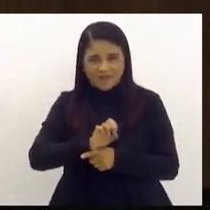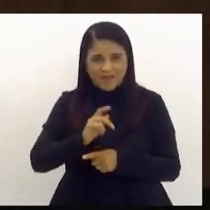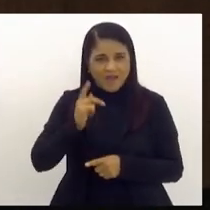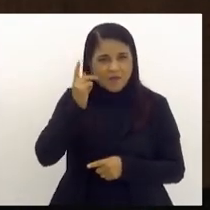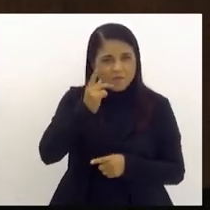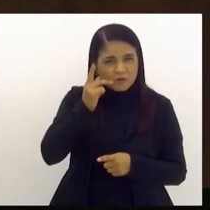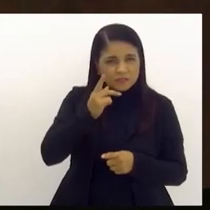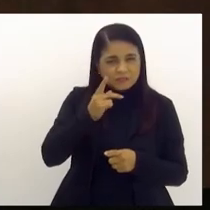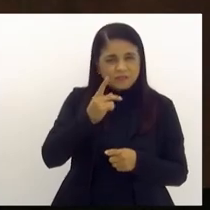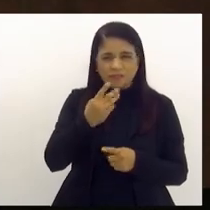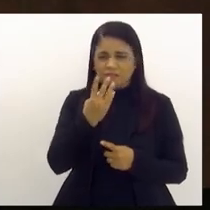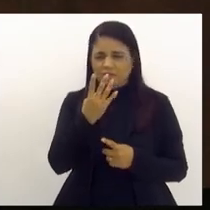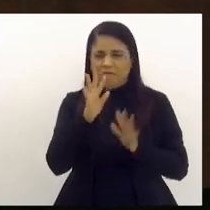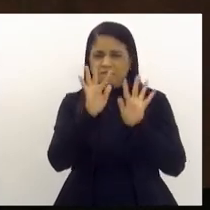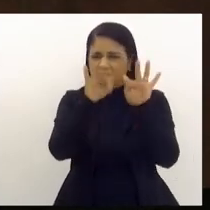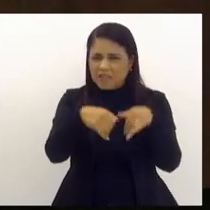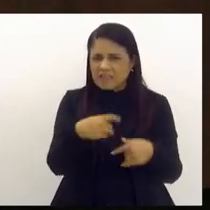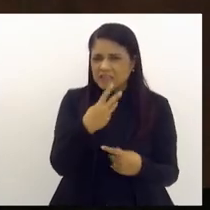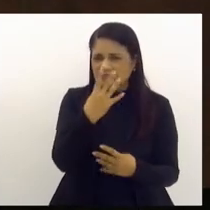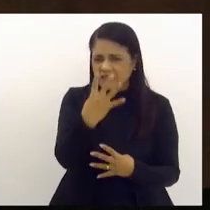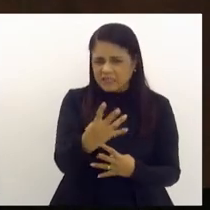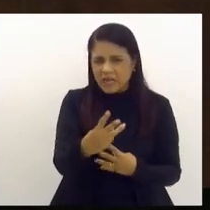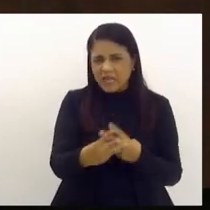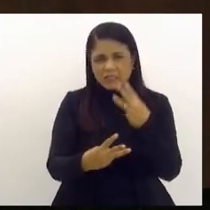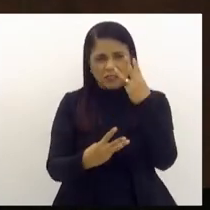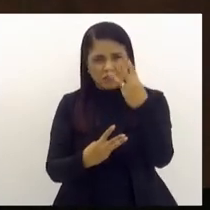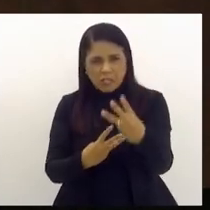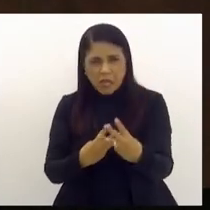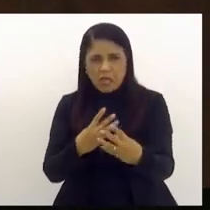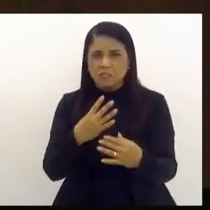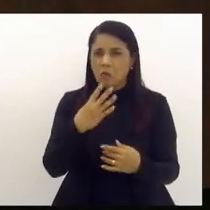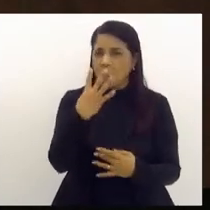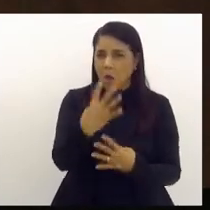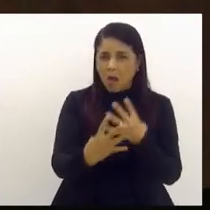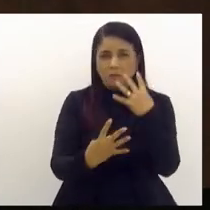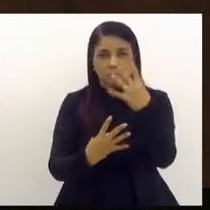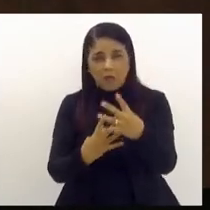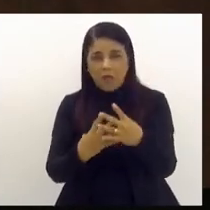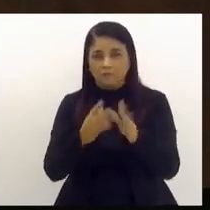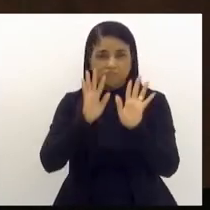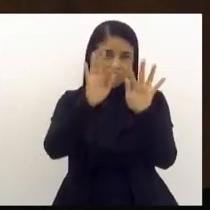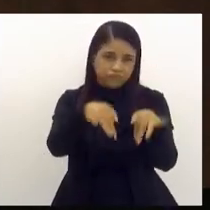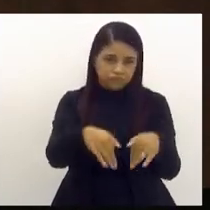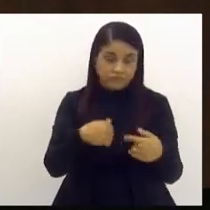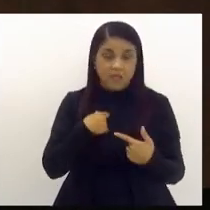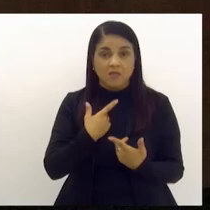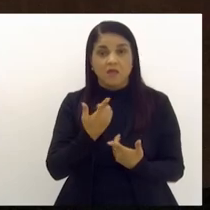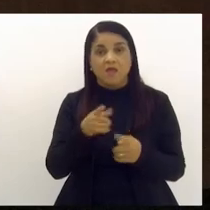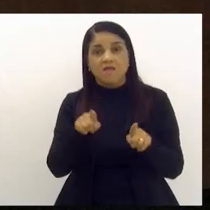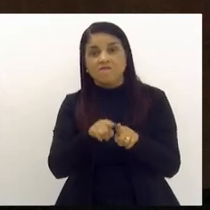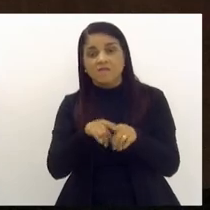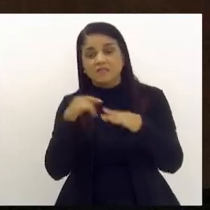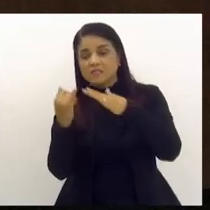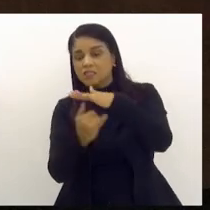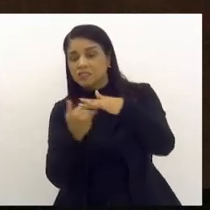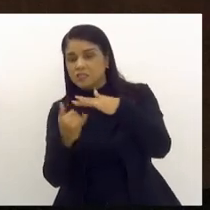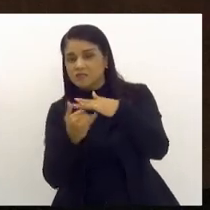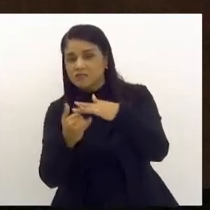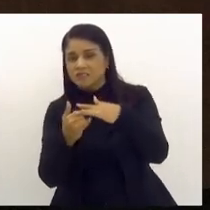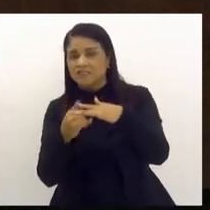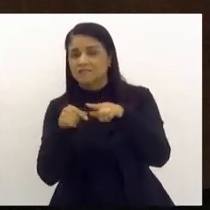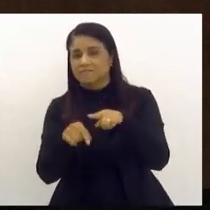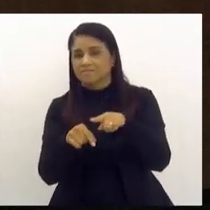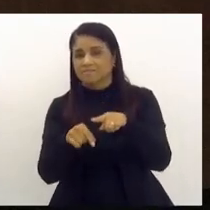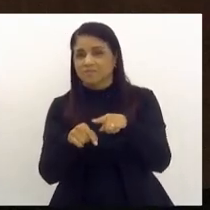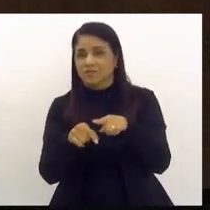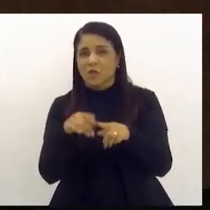em 3 e 4 anos. E os fundos especiais, muitos deles com lastros constitucionais, vêm para isso, deputado, para